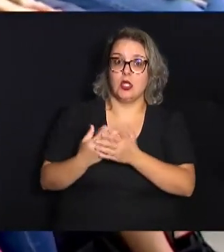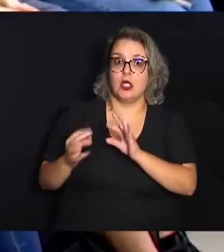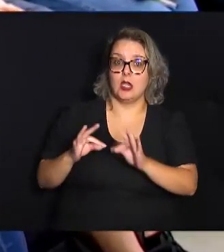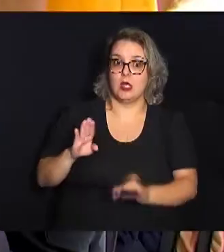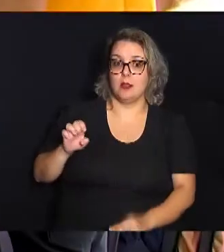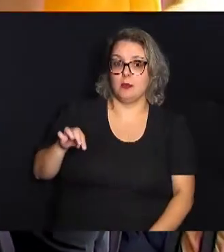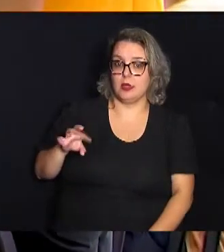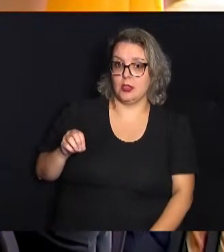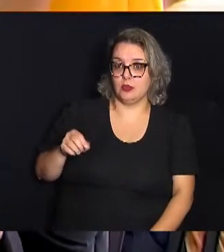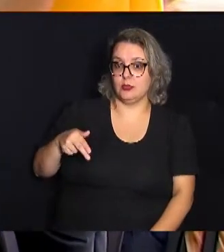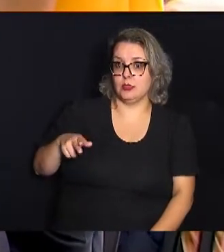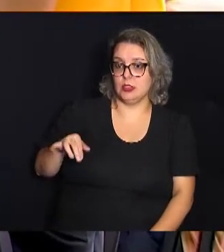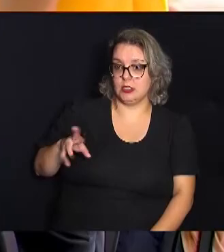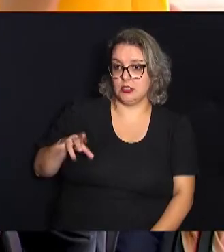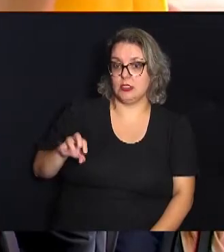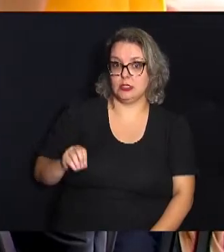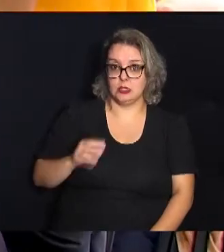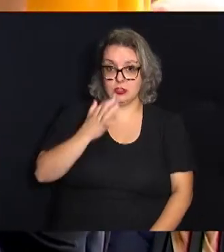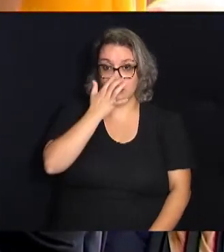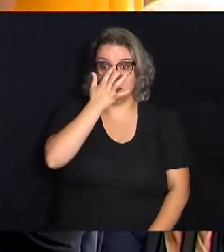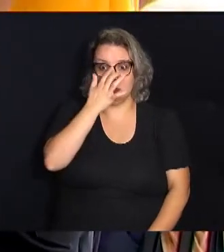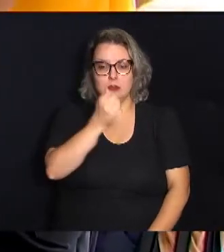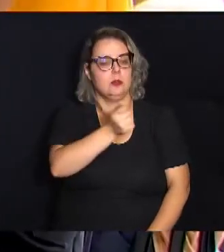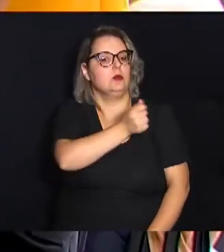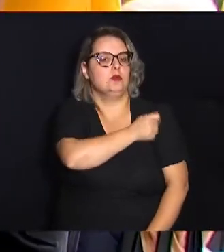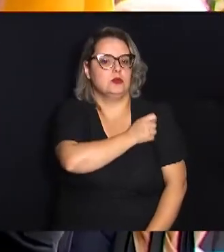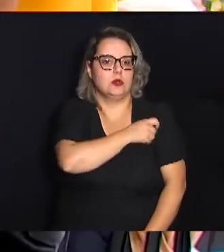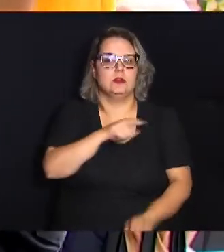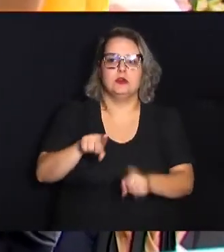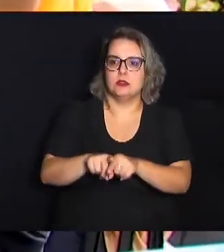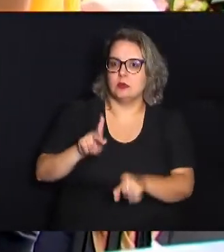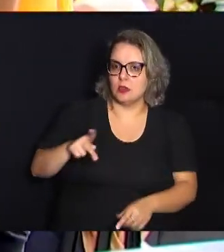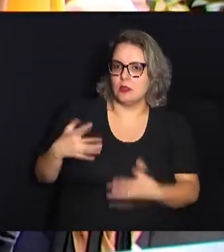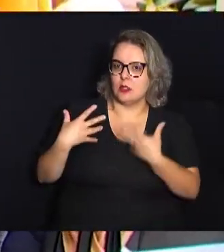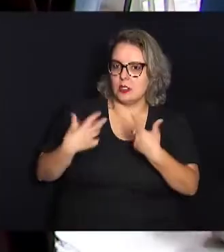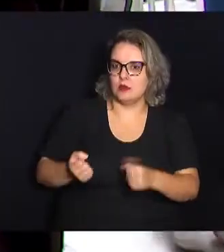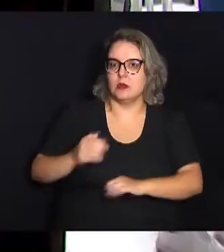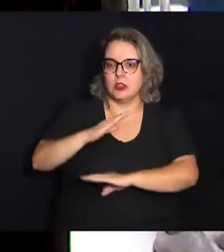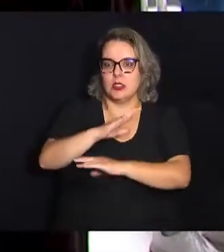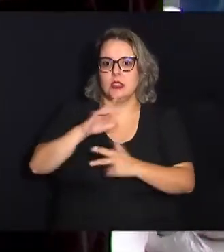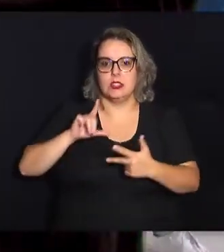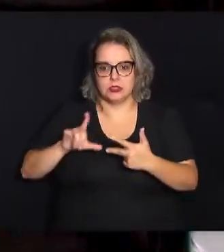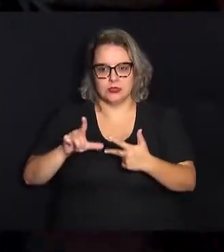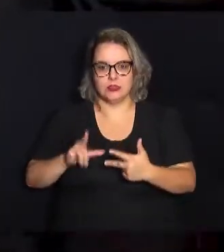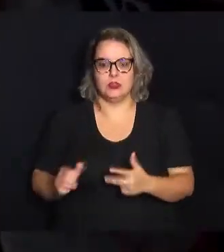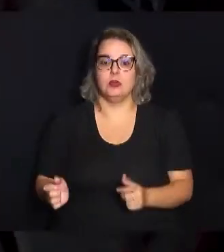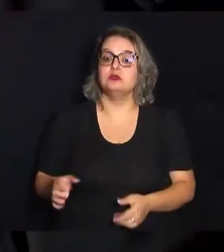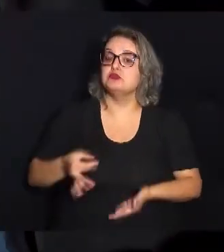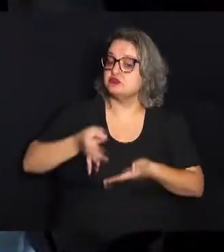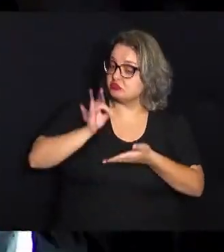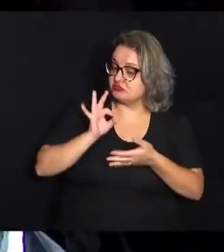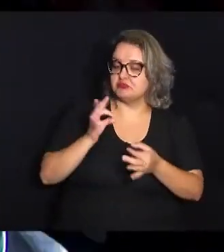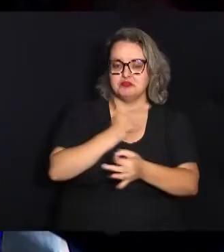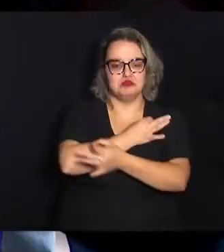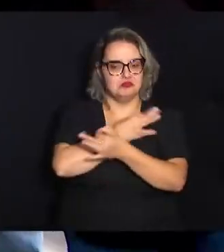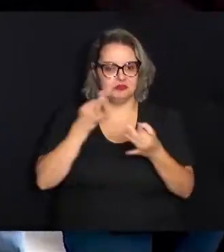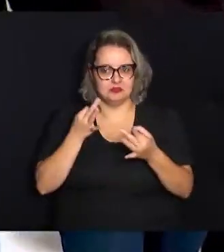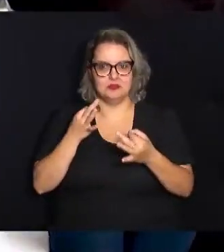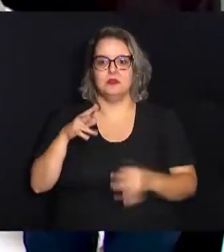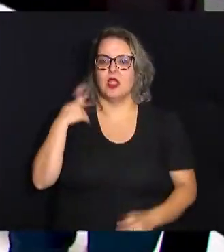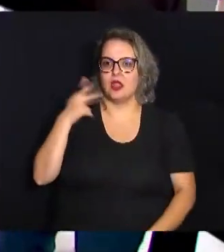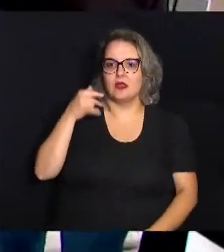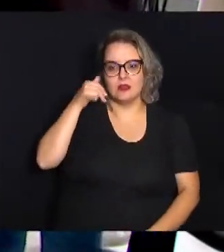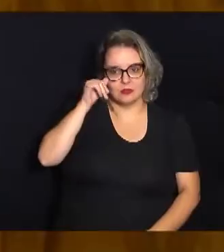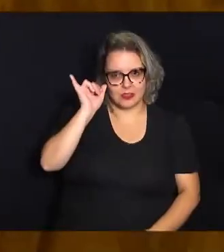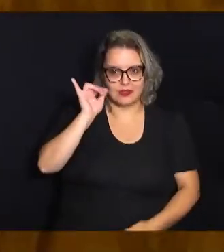Bento Quirino. Os estudantes e os professores foram recepcionados na Casa Legislativa com um belo café da manhã pelo vereador